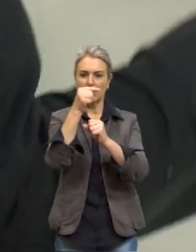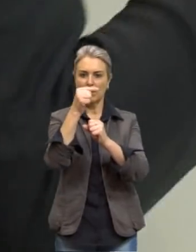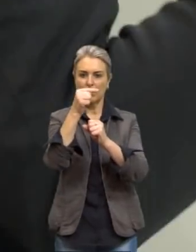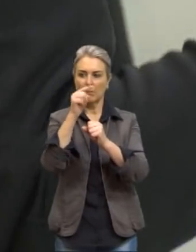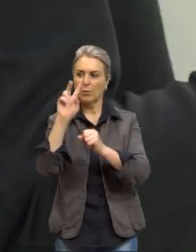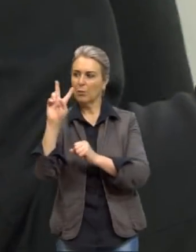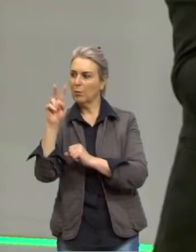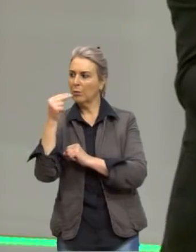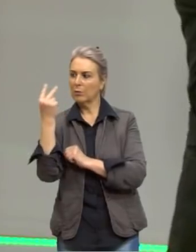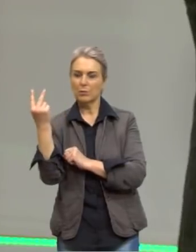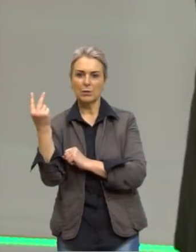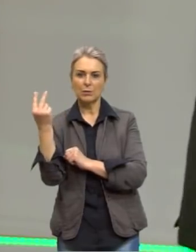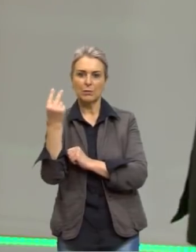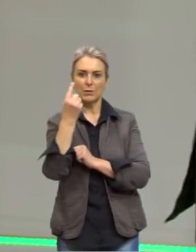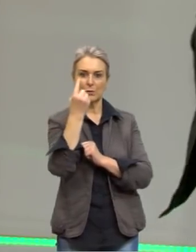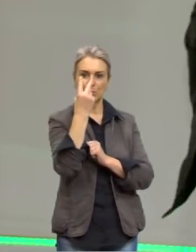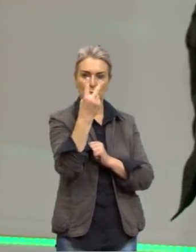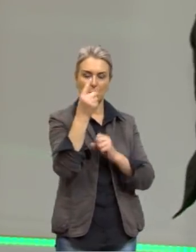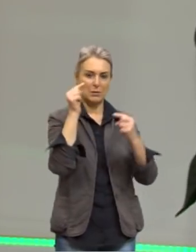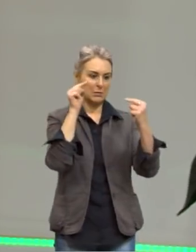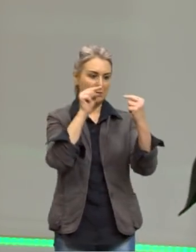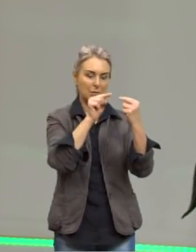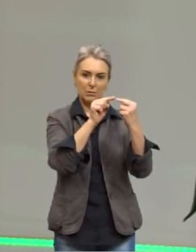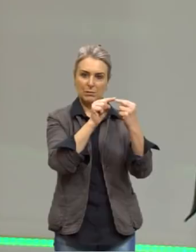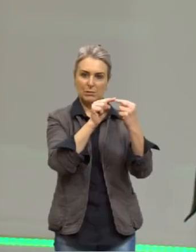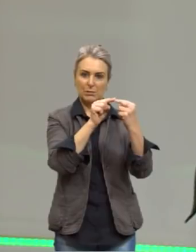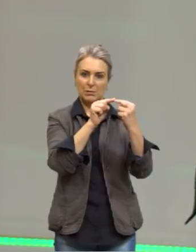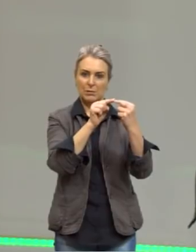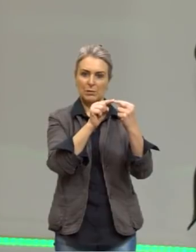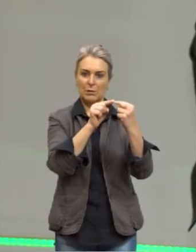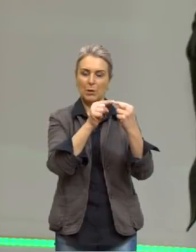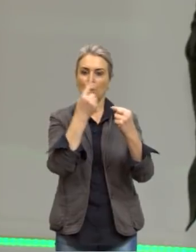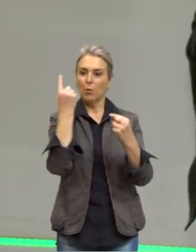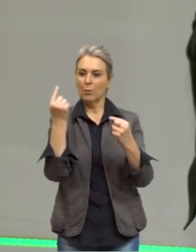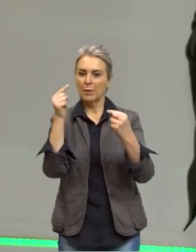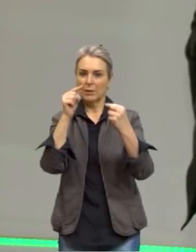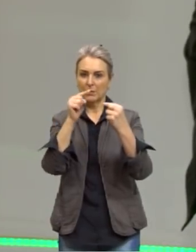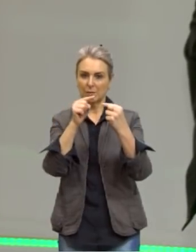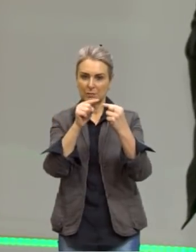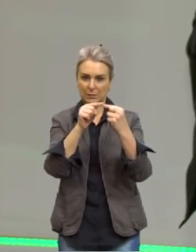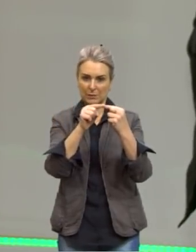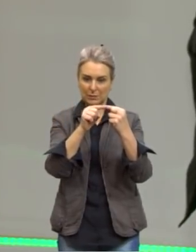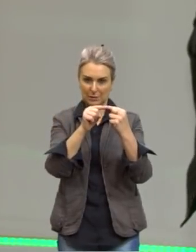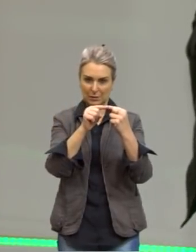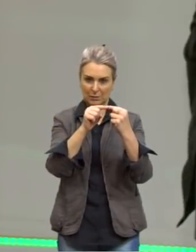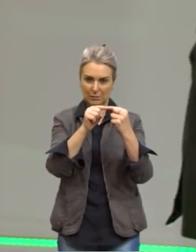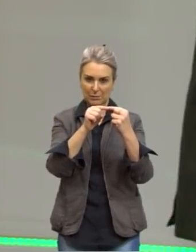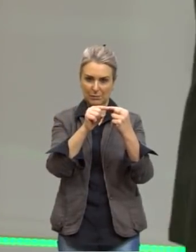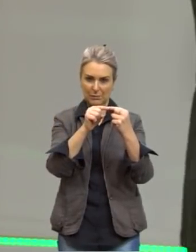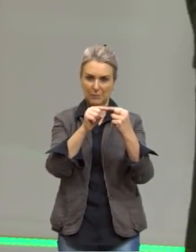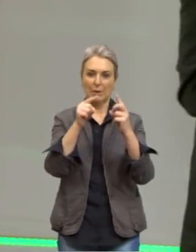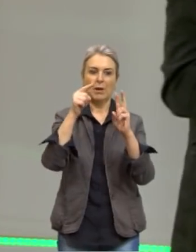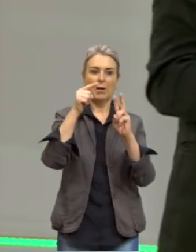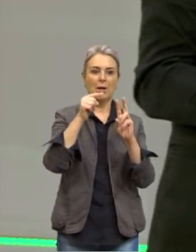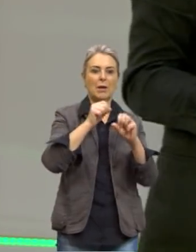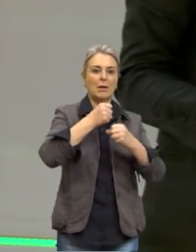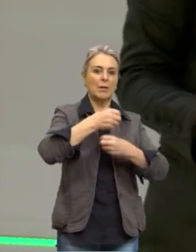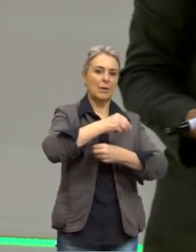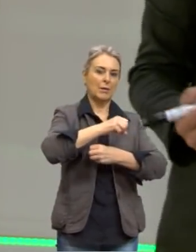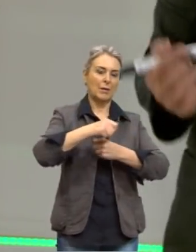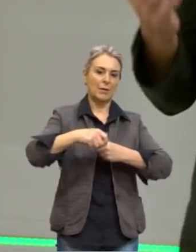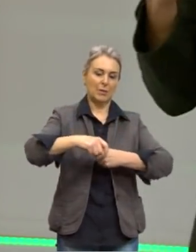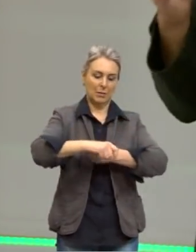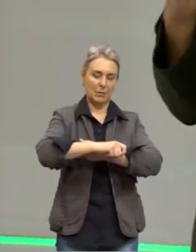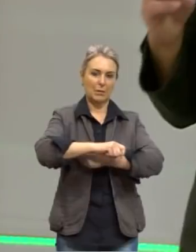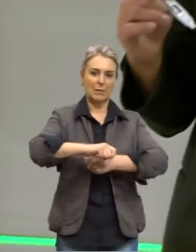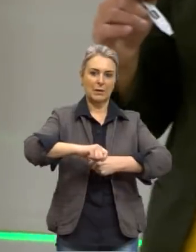hidrogênio formasse duas ligações essa é uma ligação efetiva covalente polar e isso daqui é o que a gente chama de ligação de hidrogênio